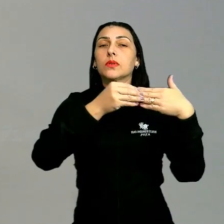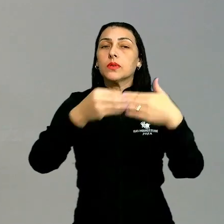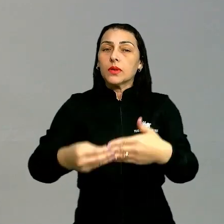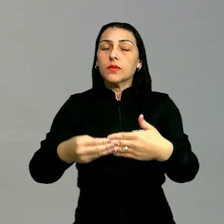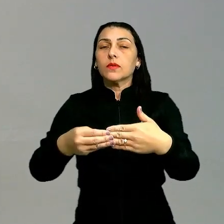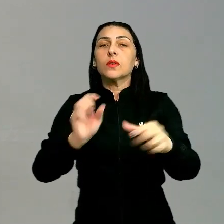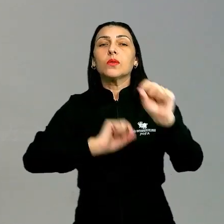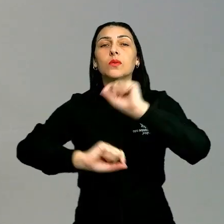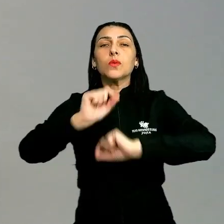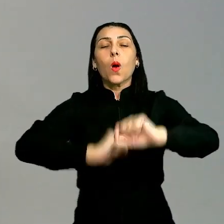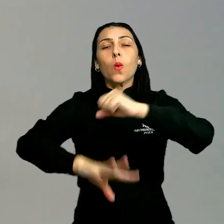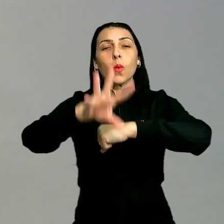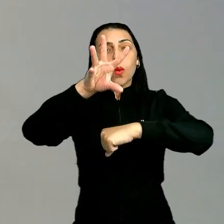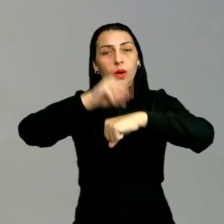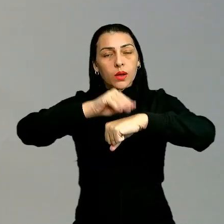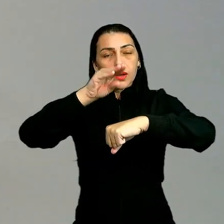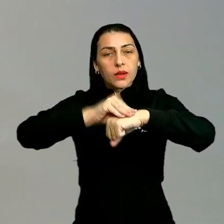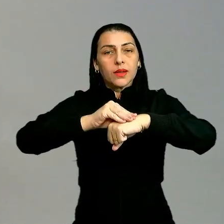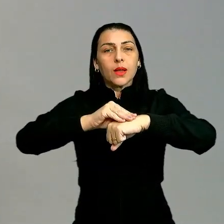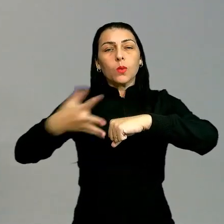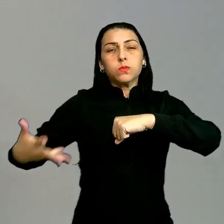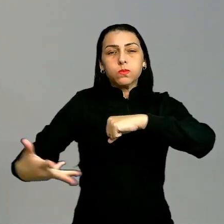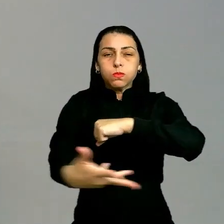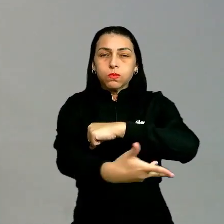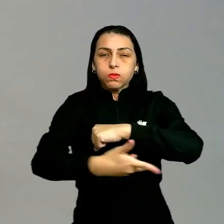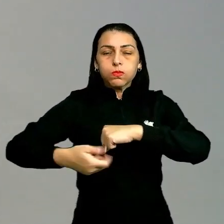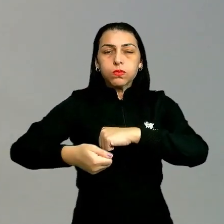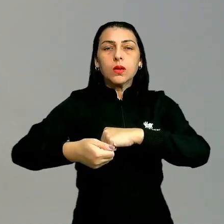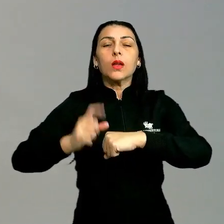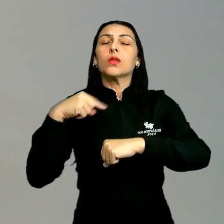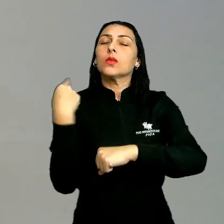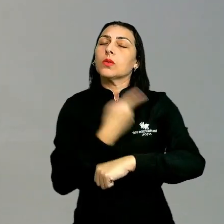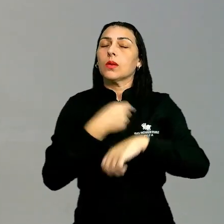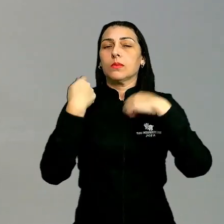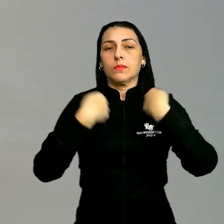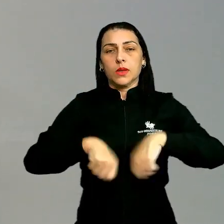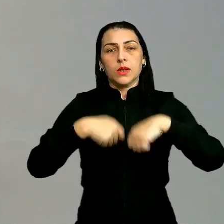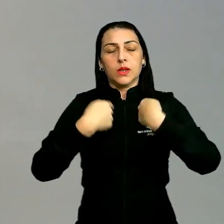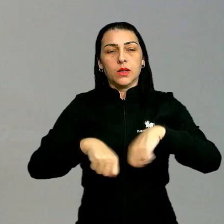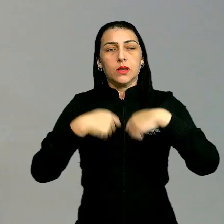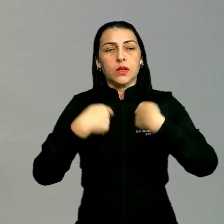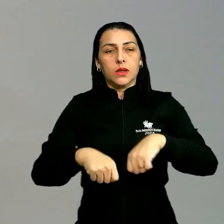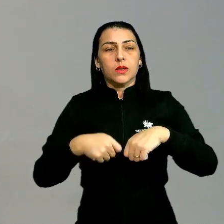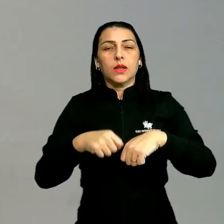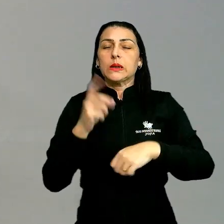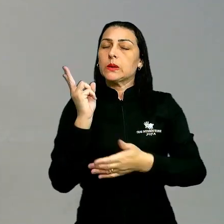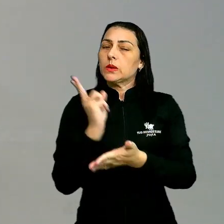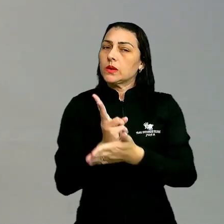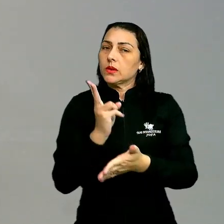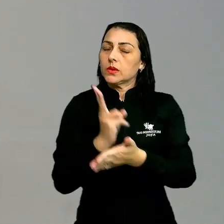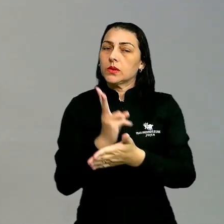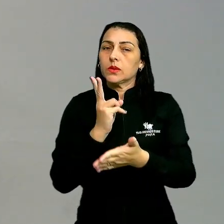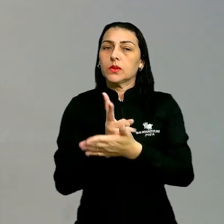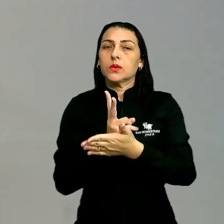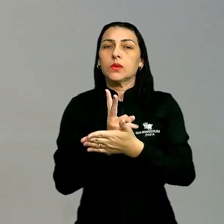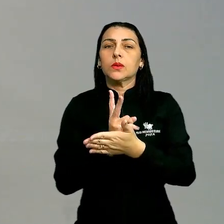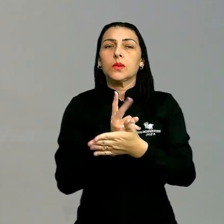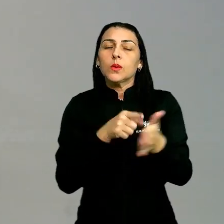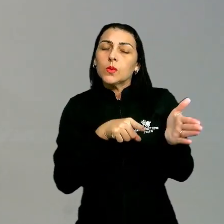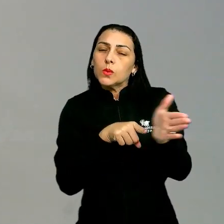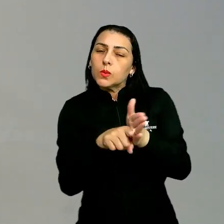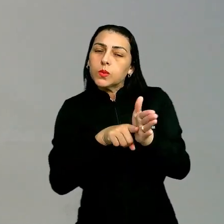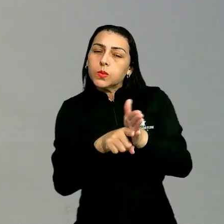em frente o conhecimento e aprimorando-o, nós precisamos estar constantemente consultando a